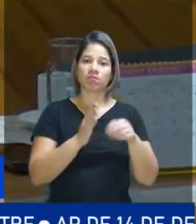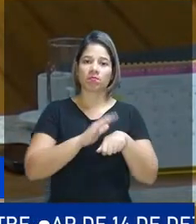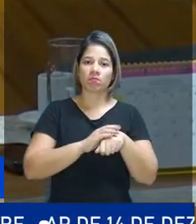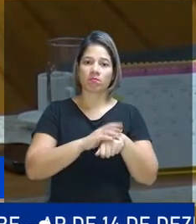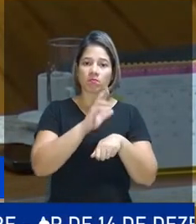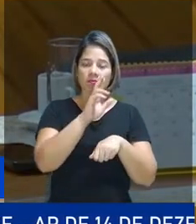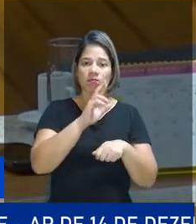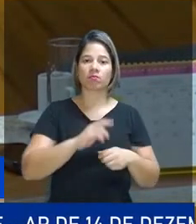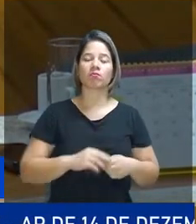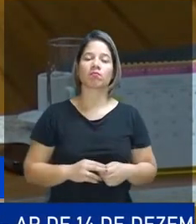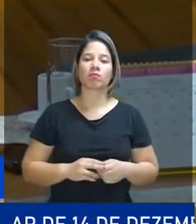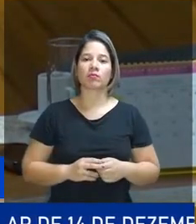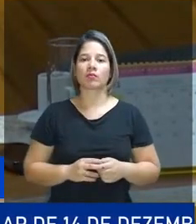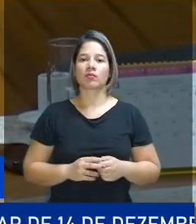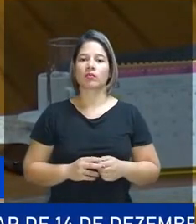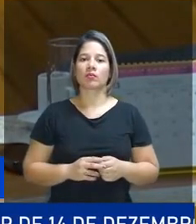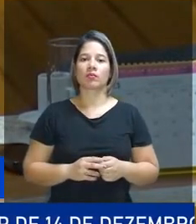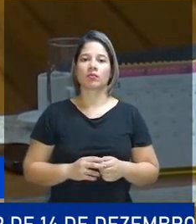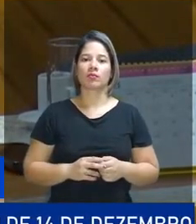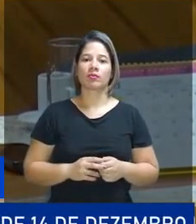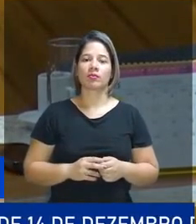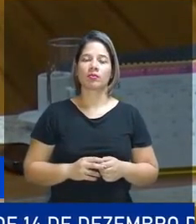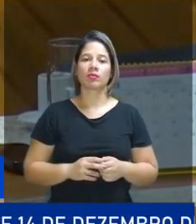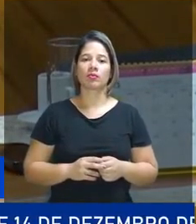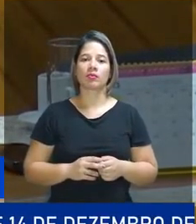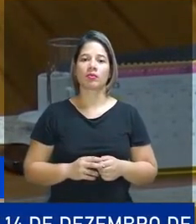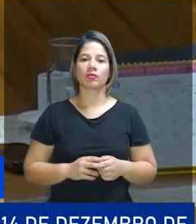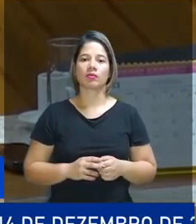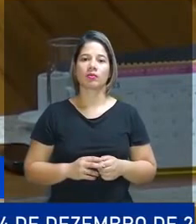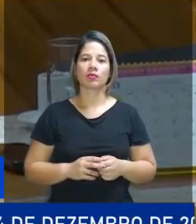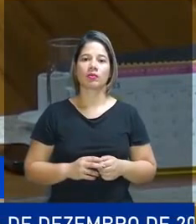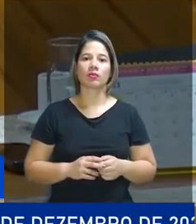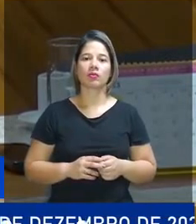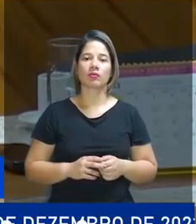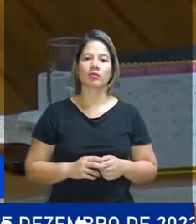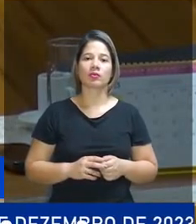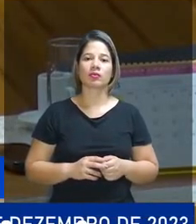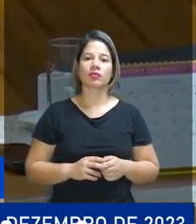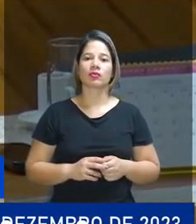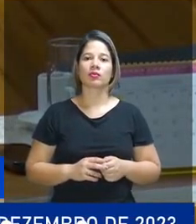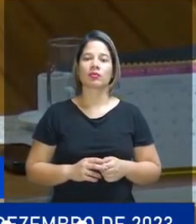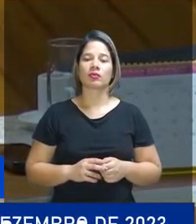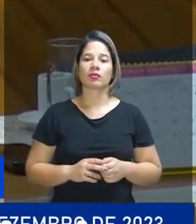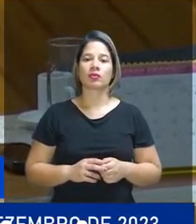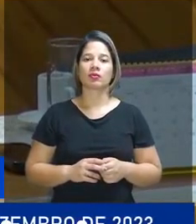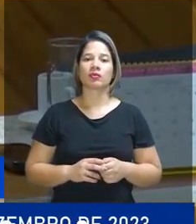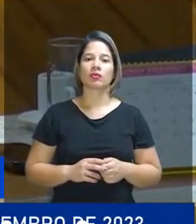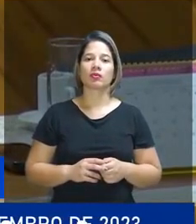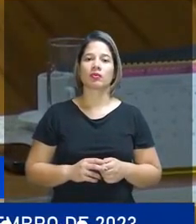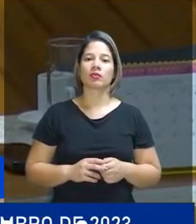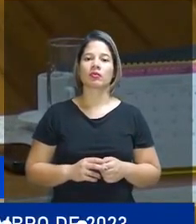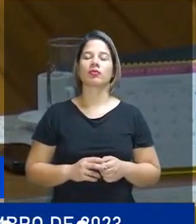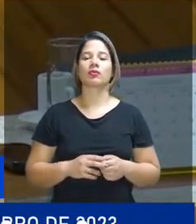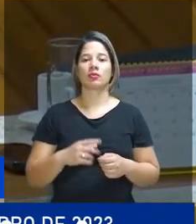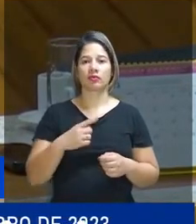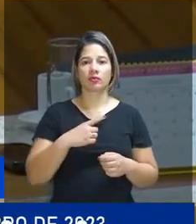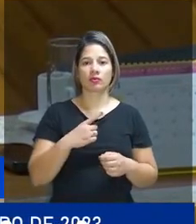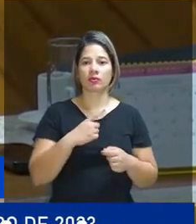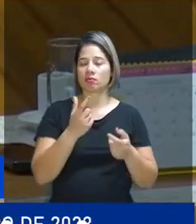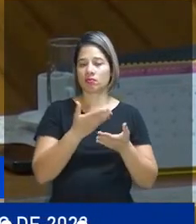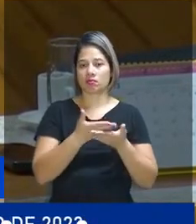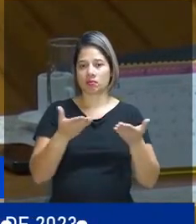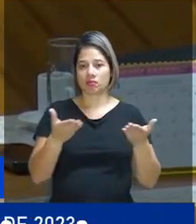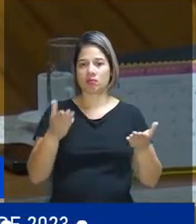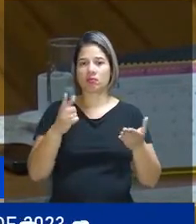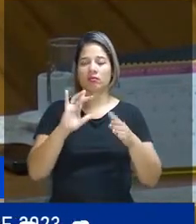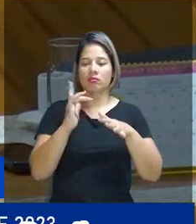Madeira. Estava na sala virtual nos acompanhando, eu acho que vai até fazer a defesa, eventuais e todos que nos